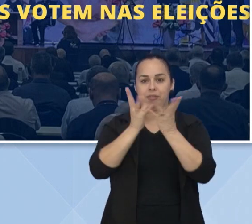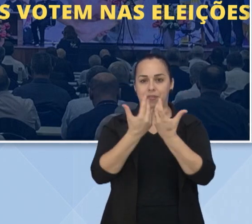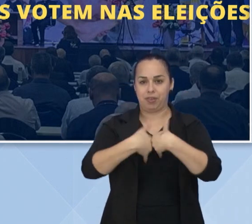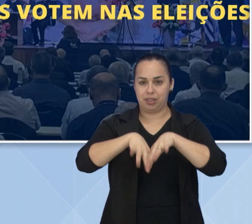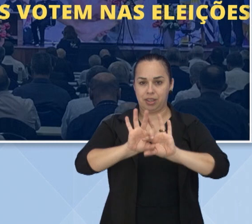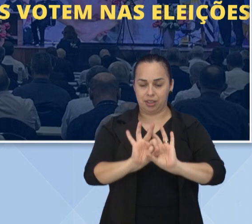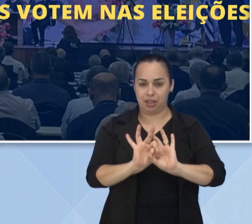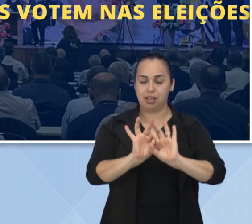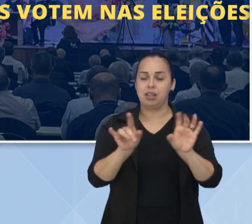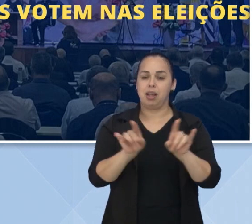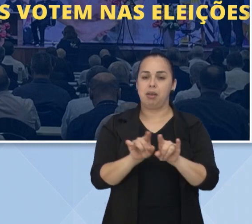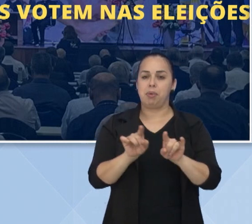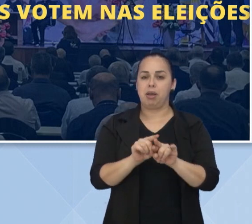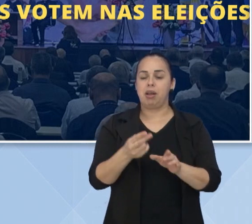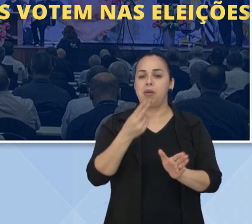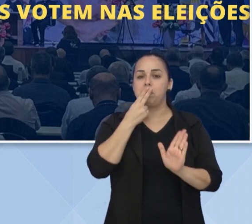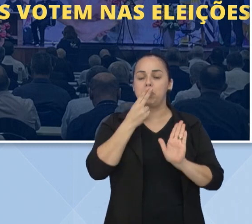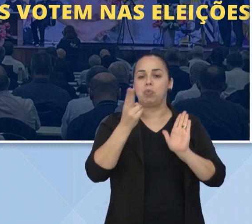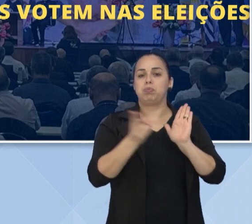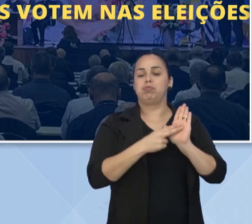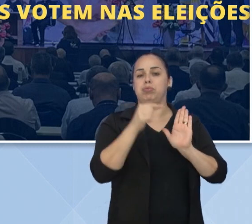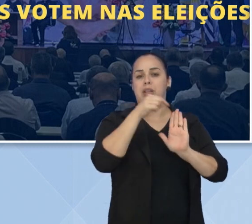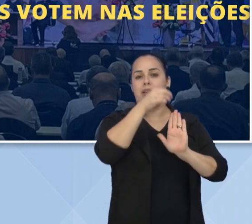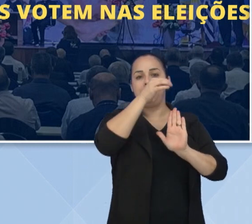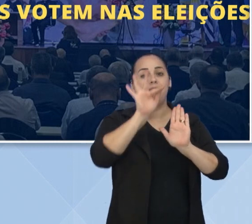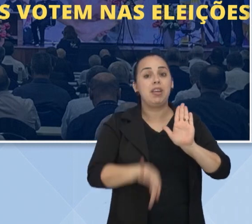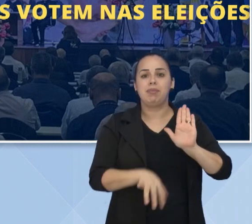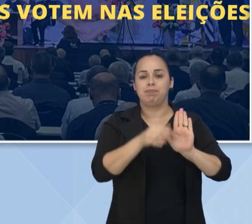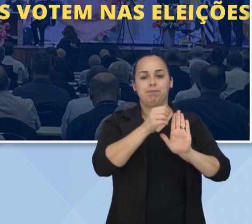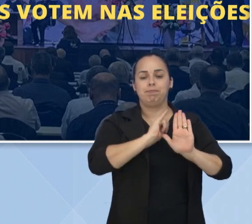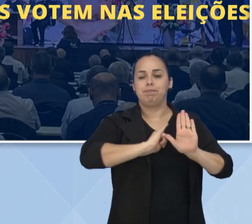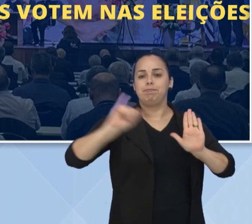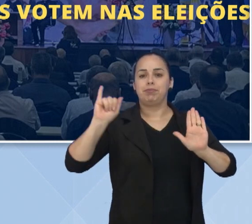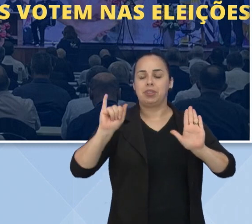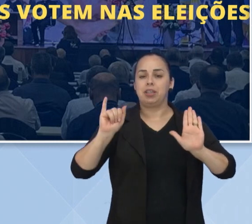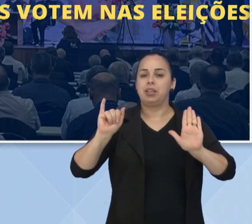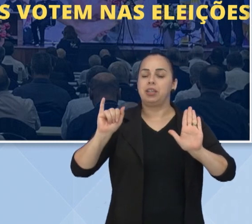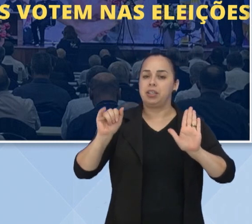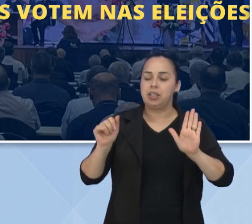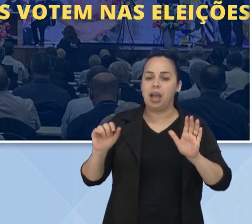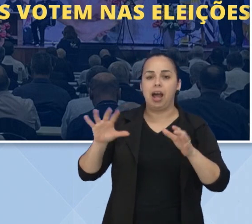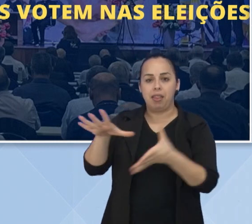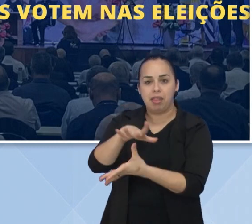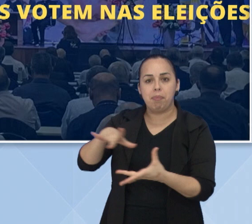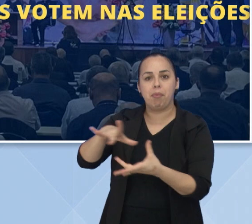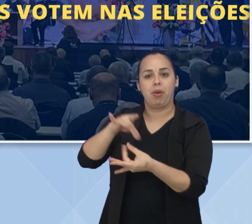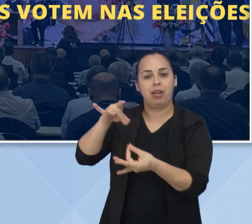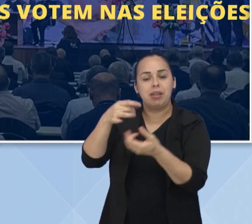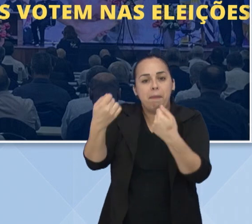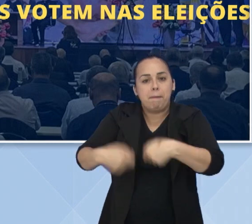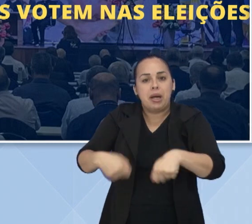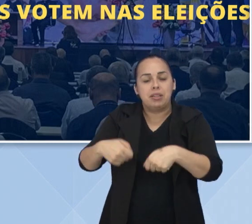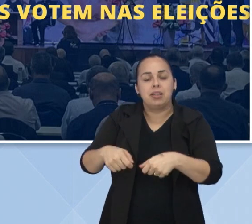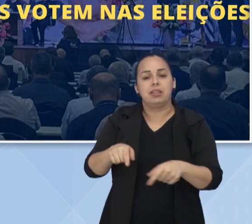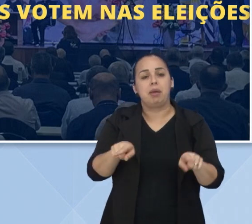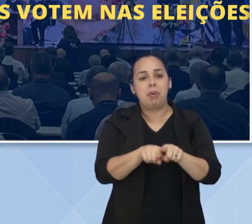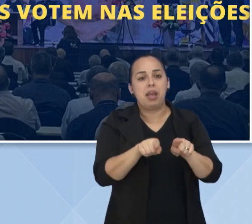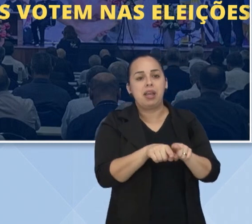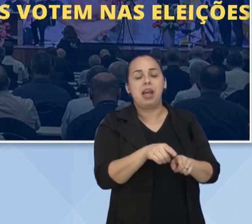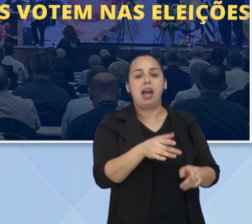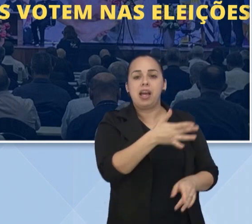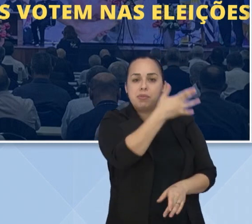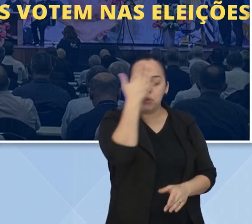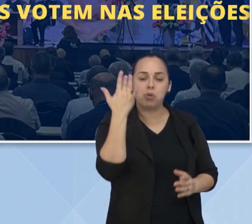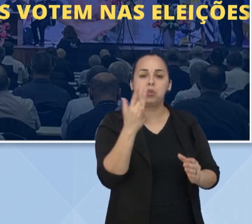carta final da CNBB, que pede a defesa da democracia e para que os cristãos cada